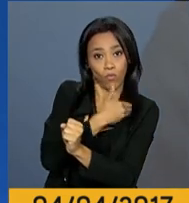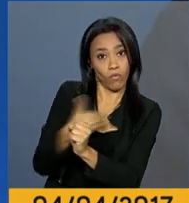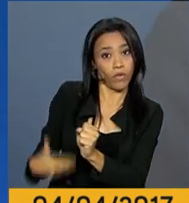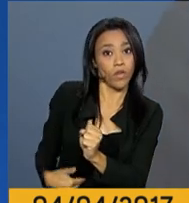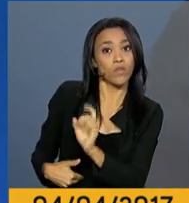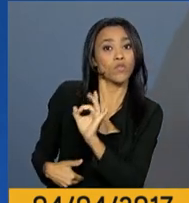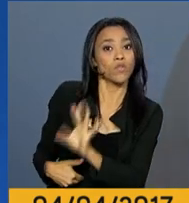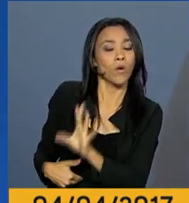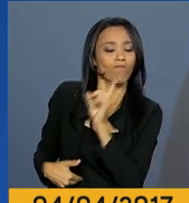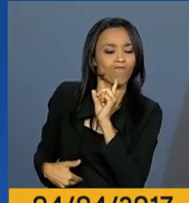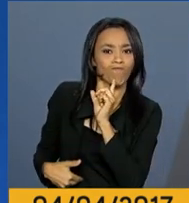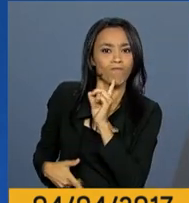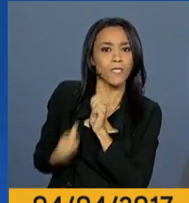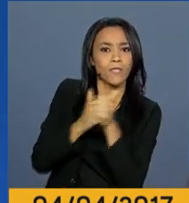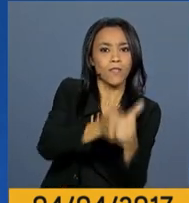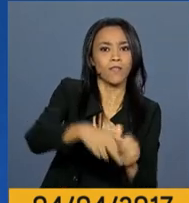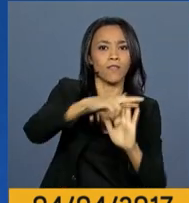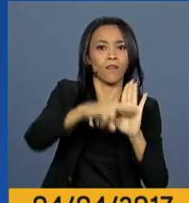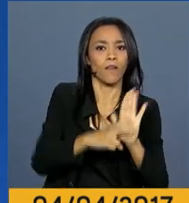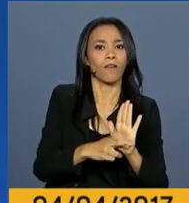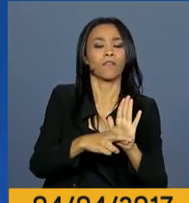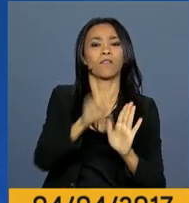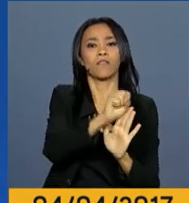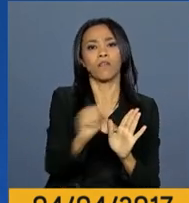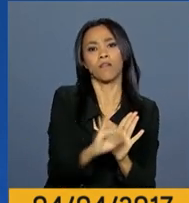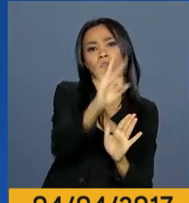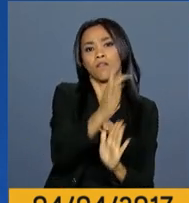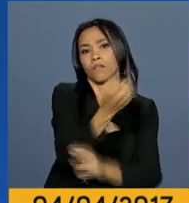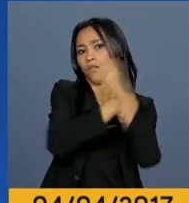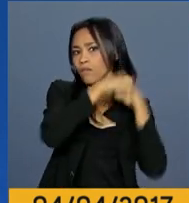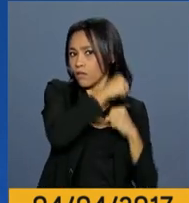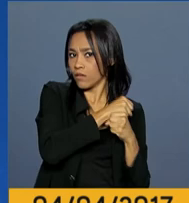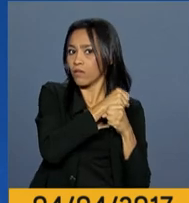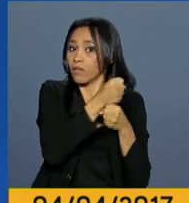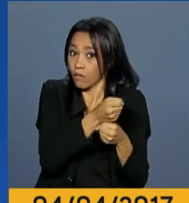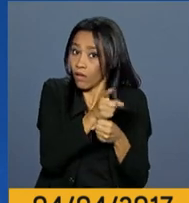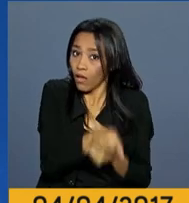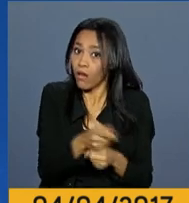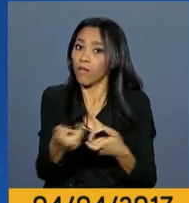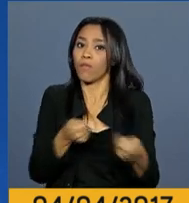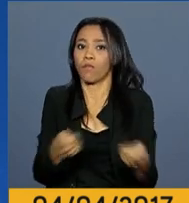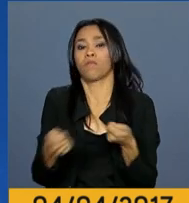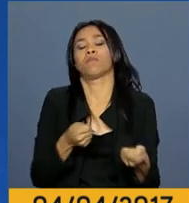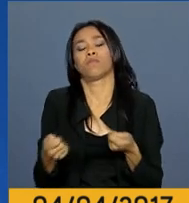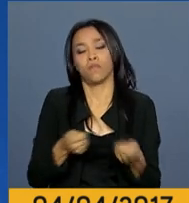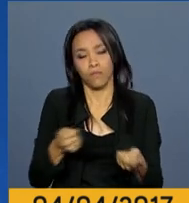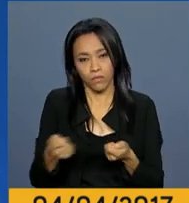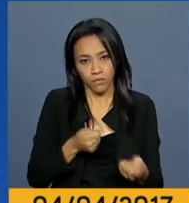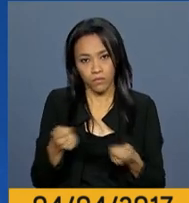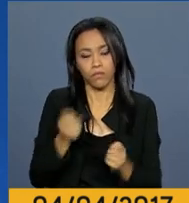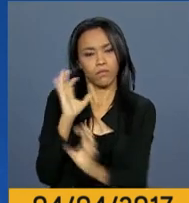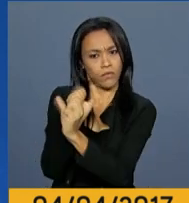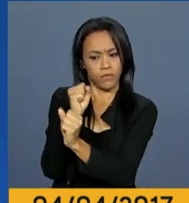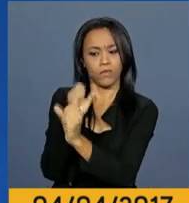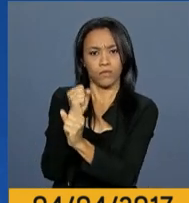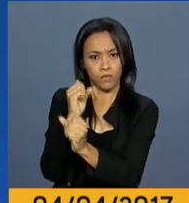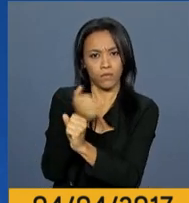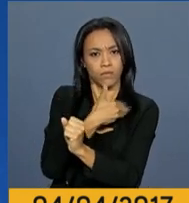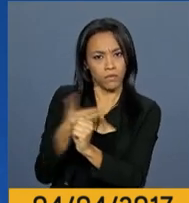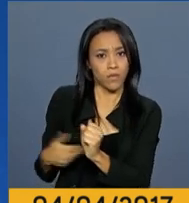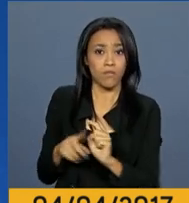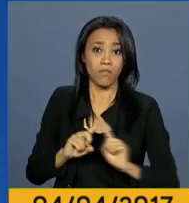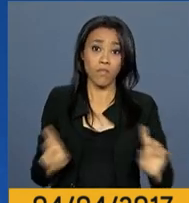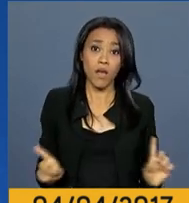revisado apenas com a inflação do ano anterior, portanto, com controle absoluto das contas públicas. Mas